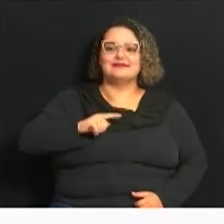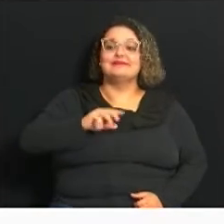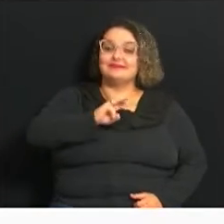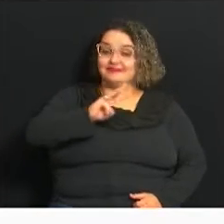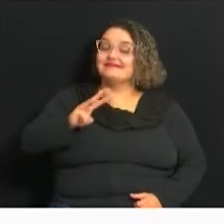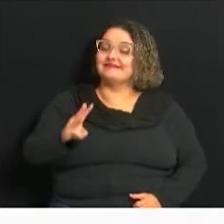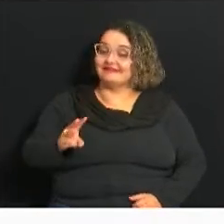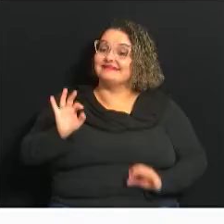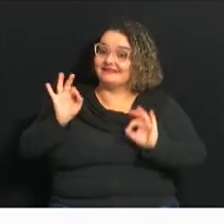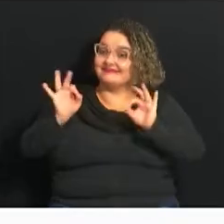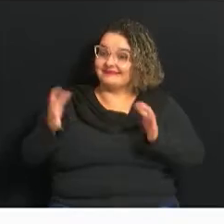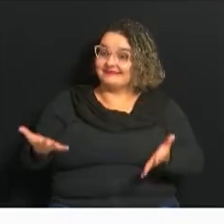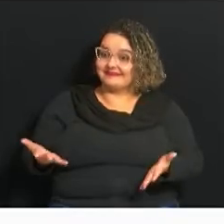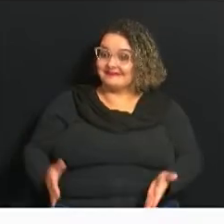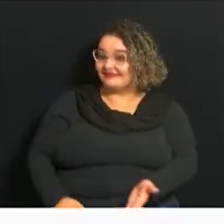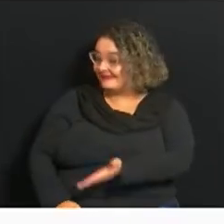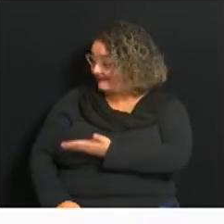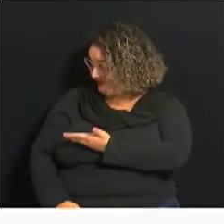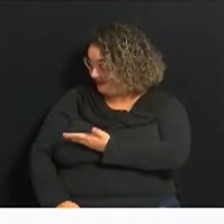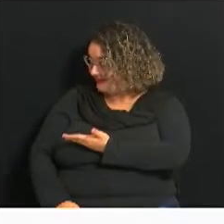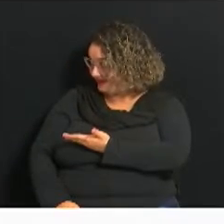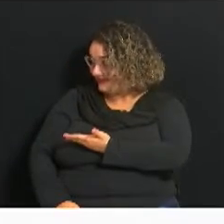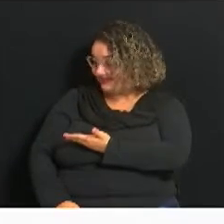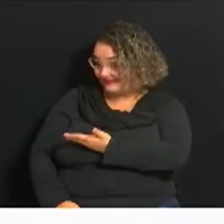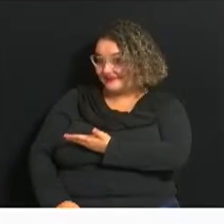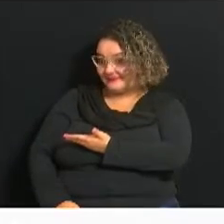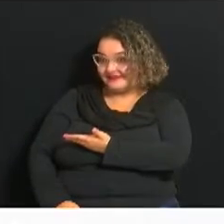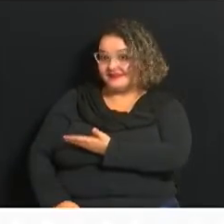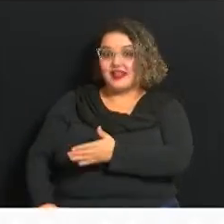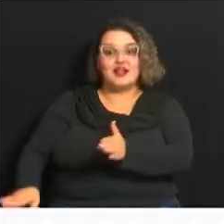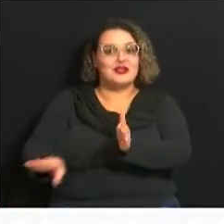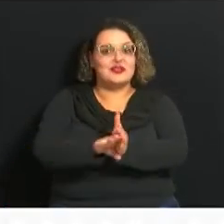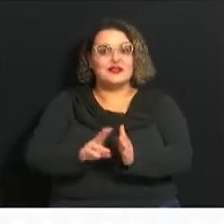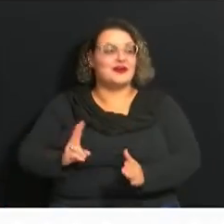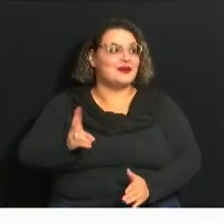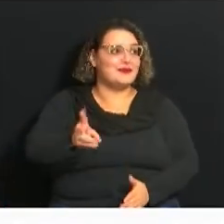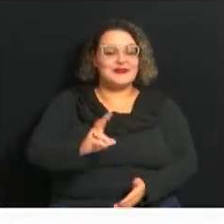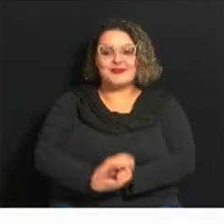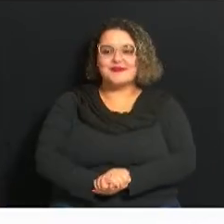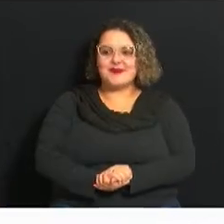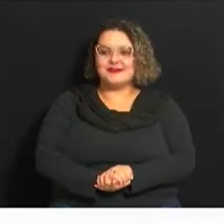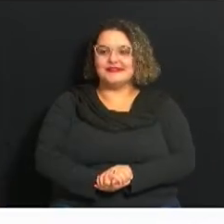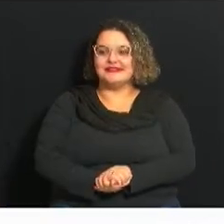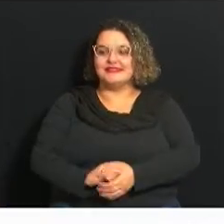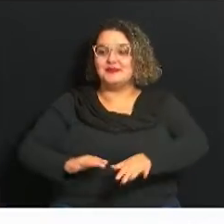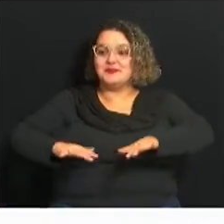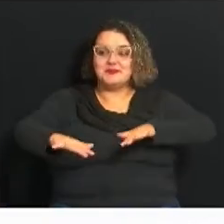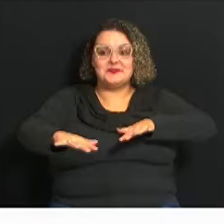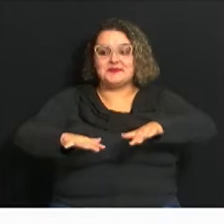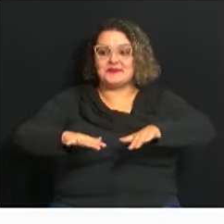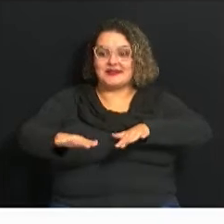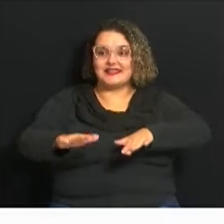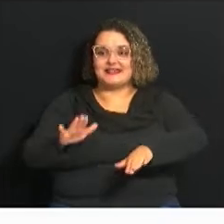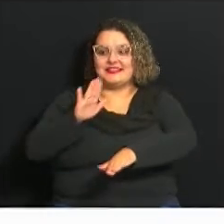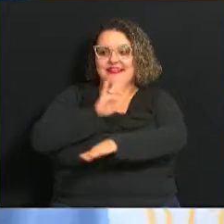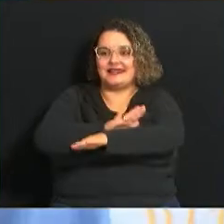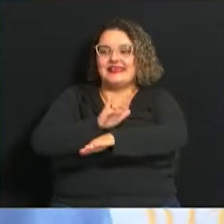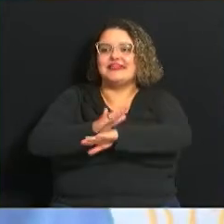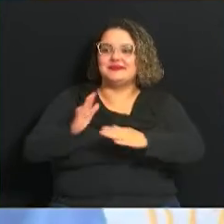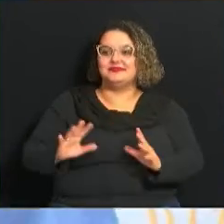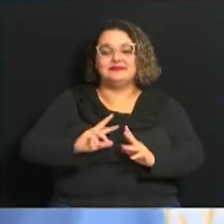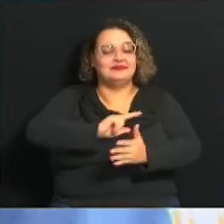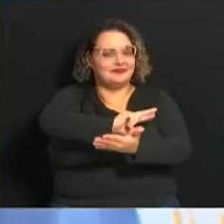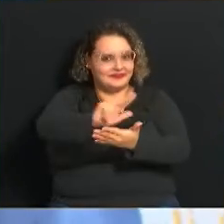própria. Mimos com o símbolo do time chegam a toda hora. Uma mobilização que deve ajudar muitos animais.